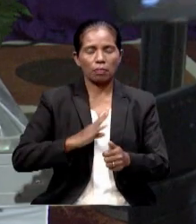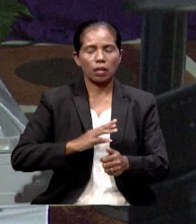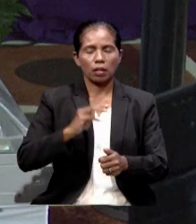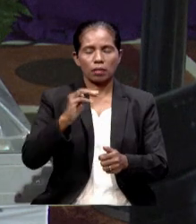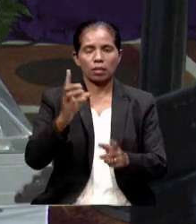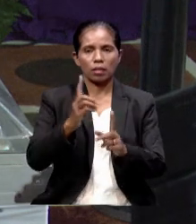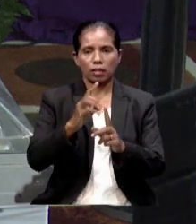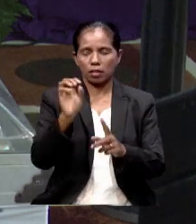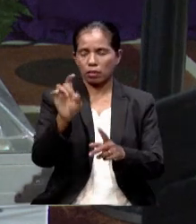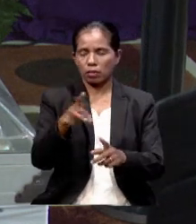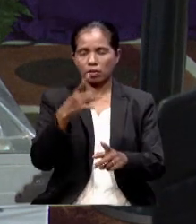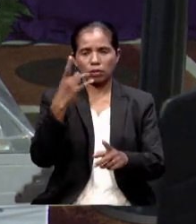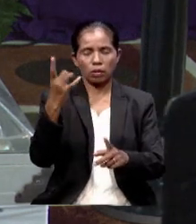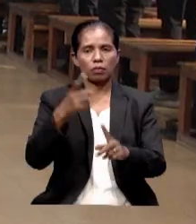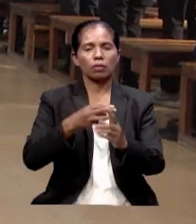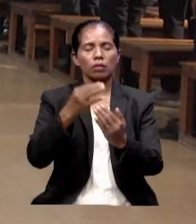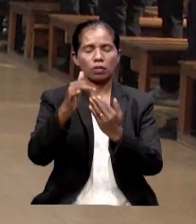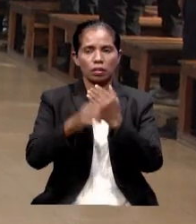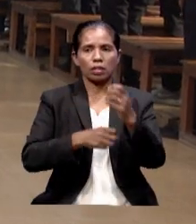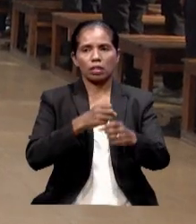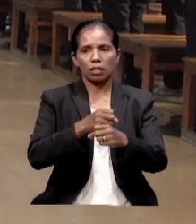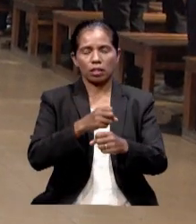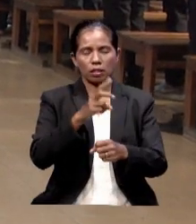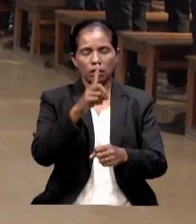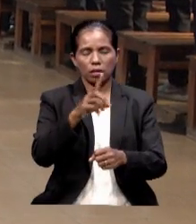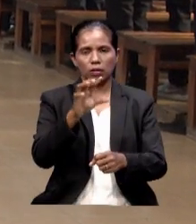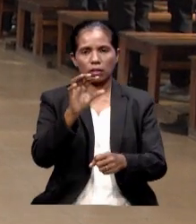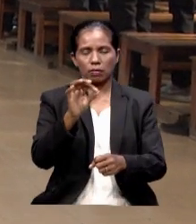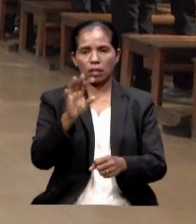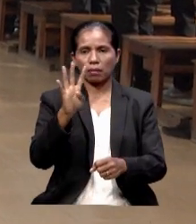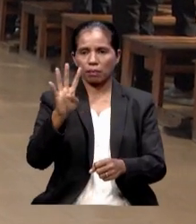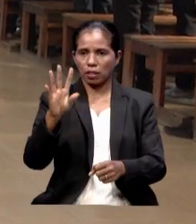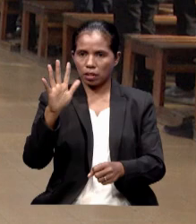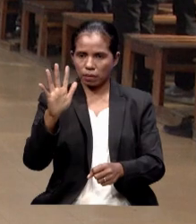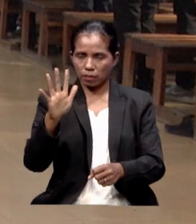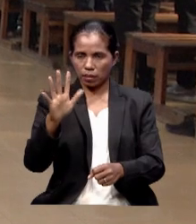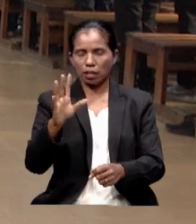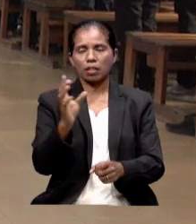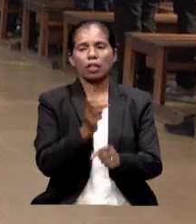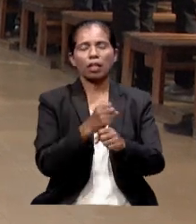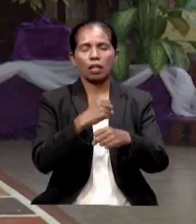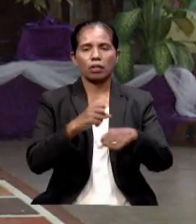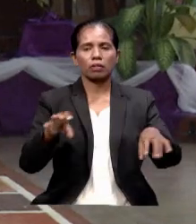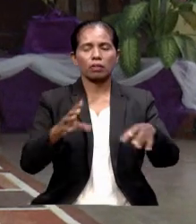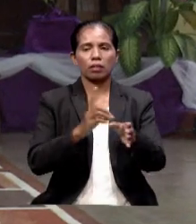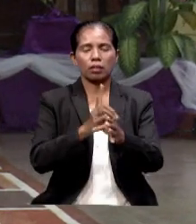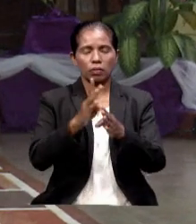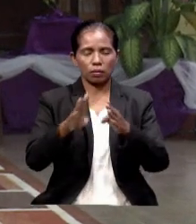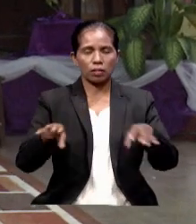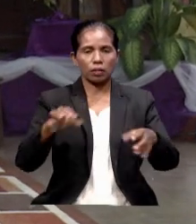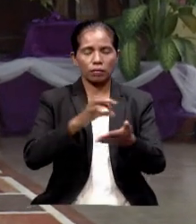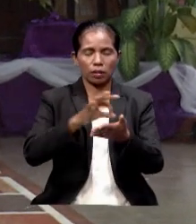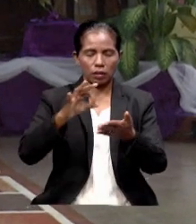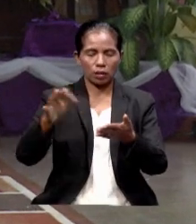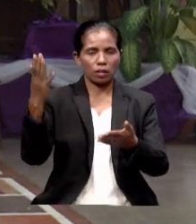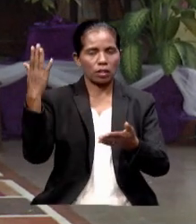loran sanu lori singualo fulan zoilho tinarin ida atusia hat nulu resin lima no halauknar no dar diretor espiritual e a seminário